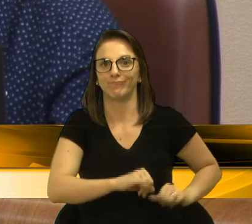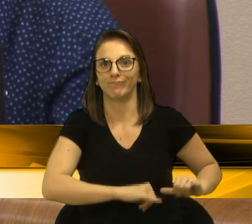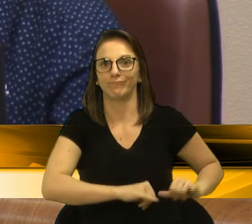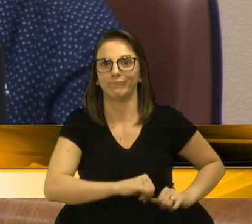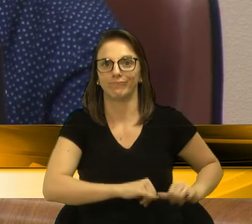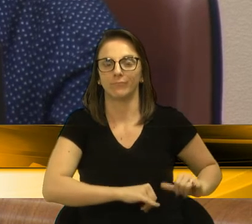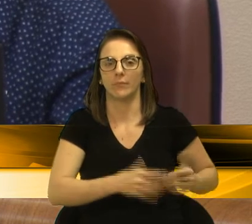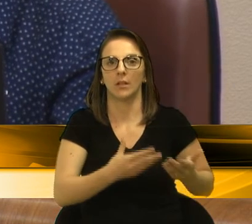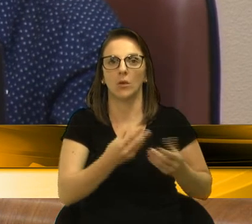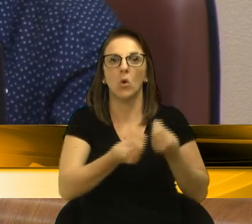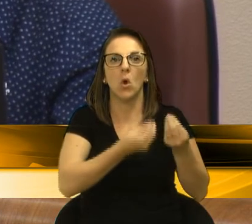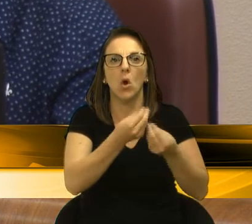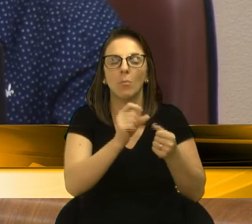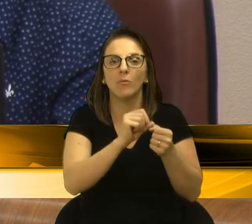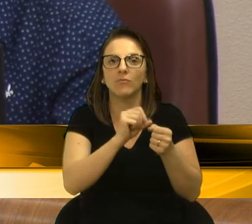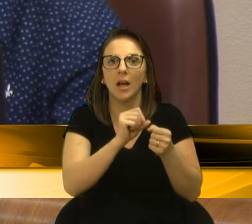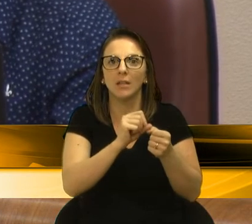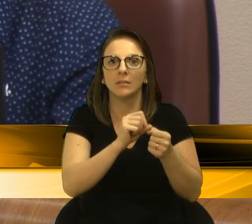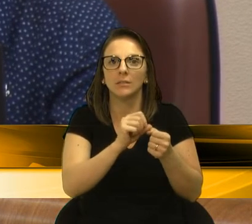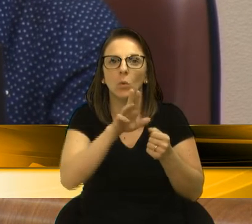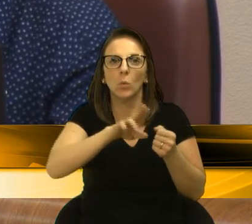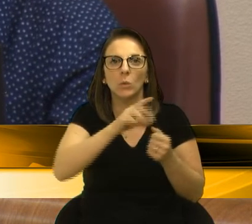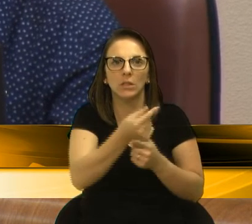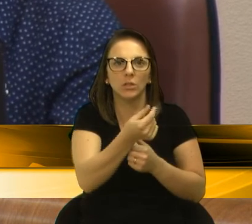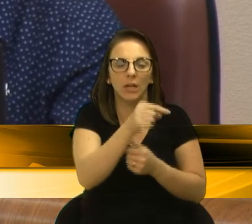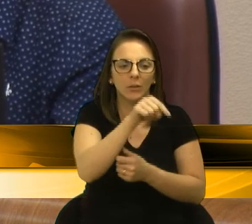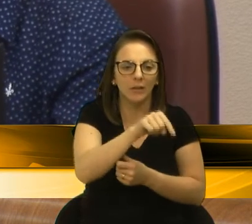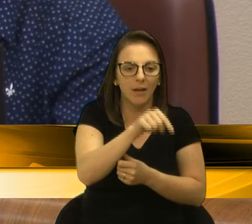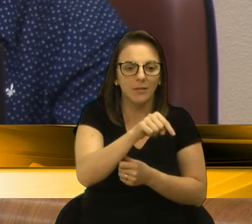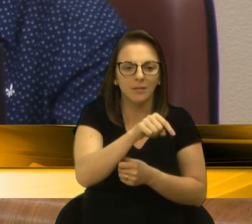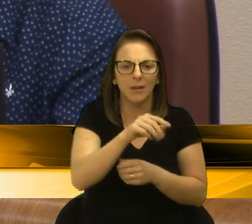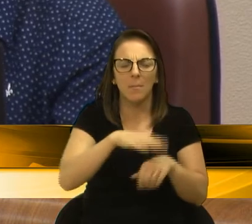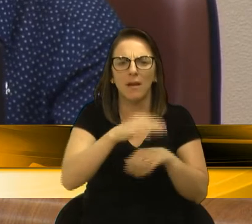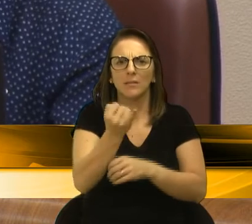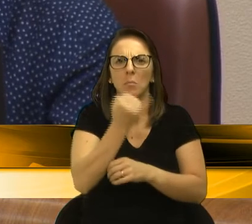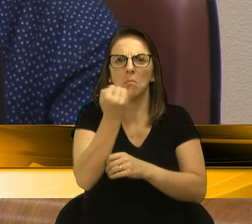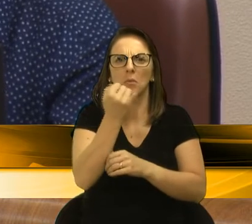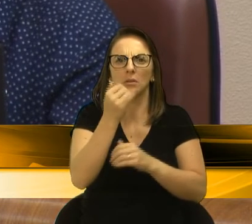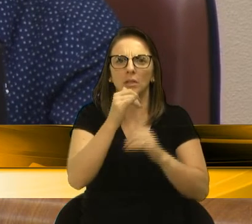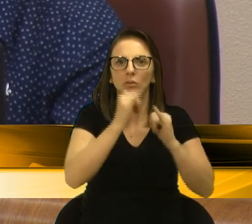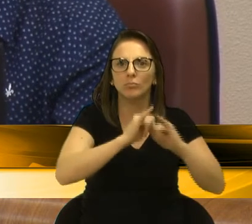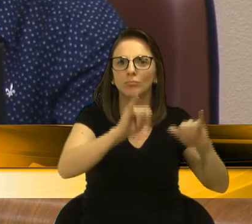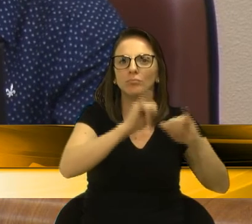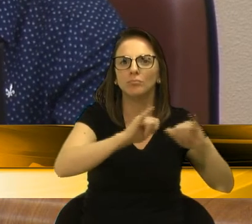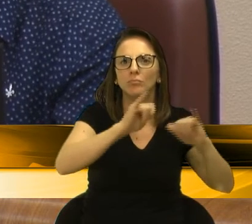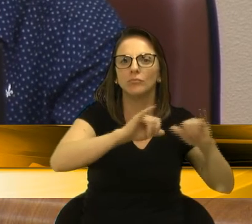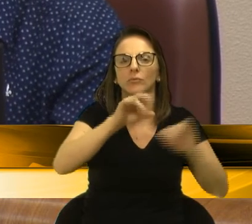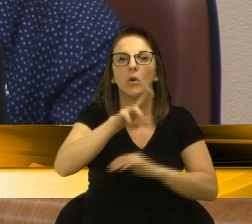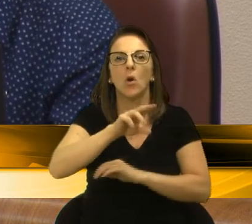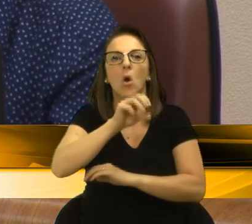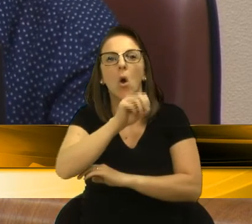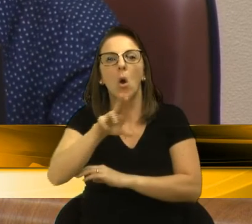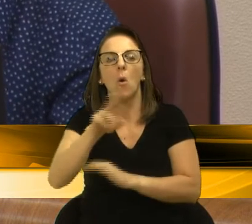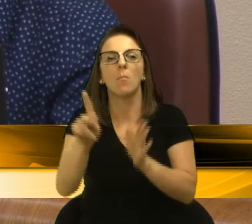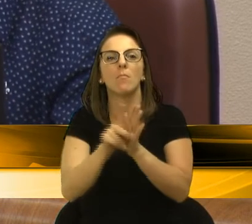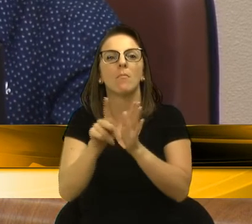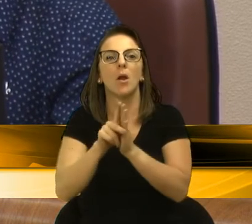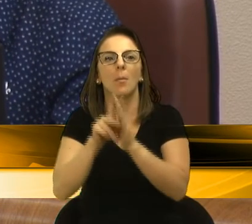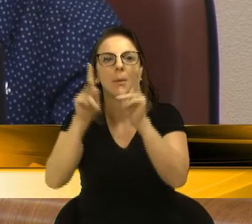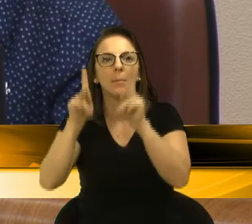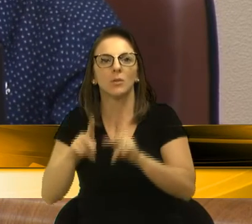pois, satisfazendo ao princípio da publicidade aos atos normativos, legislativos e administrativos municipais,